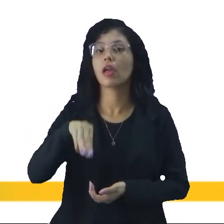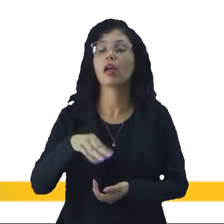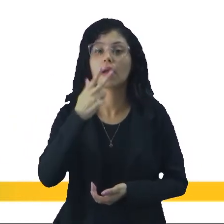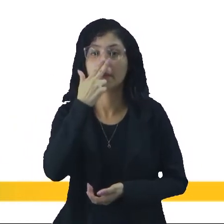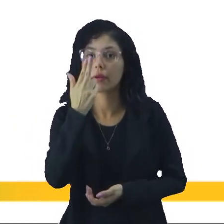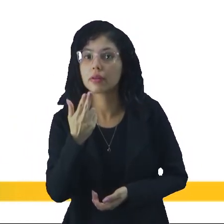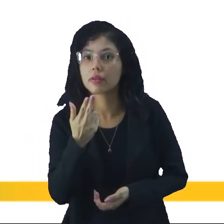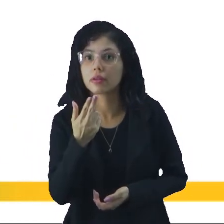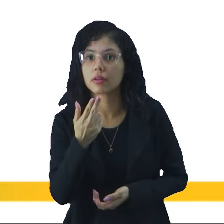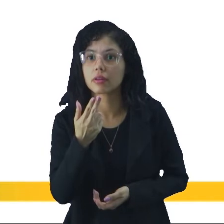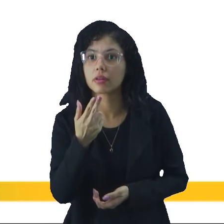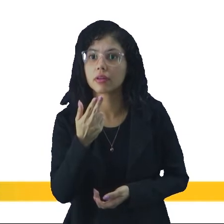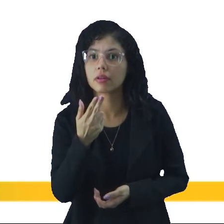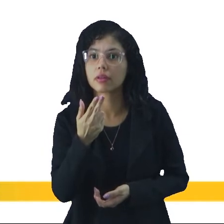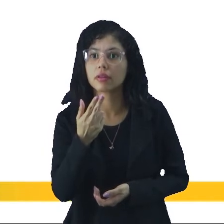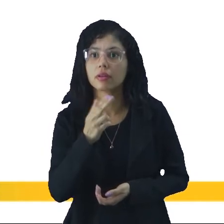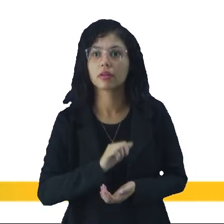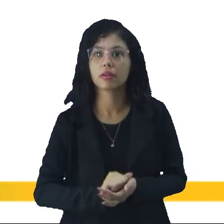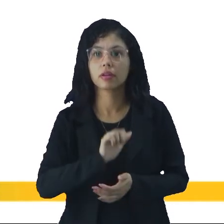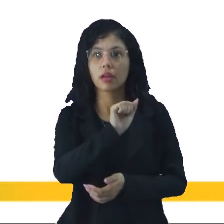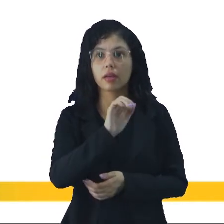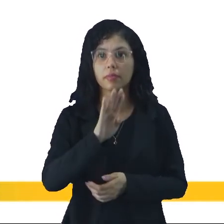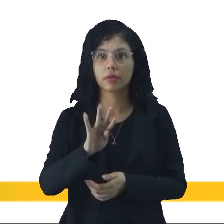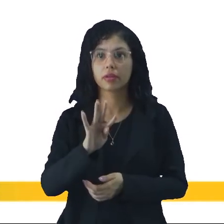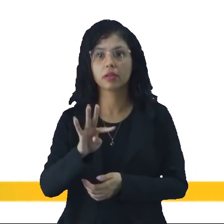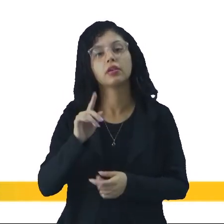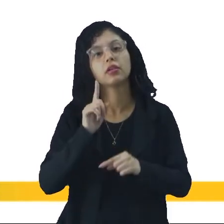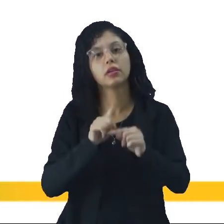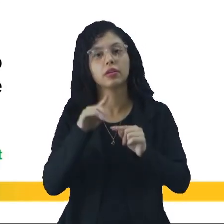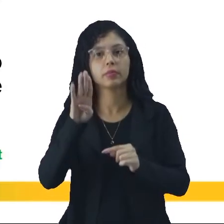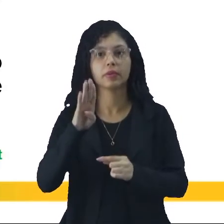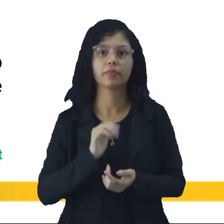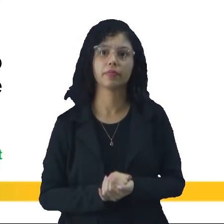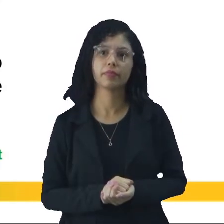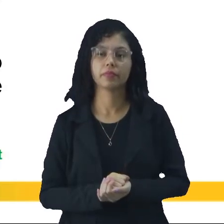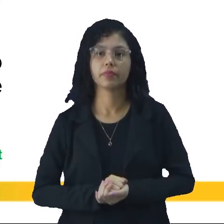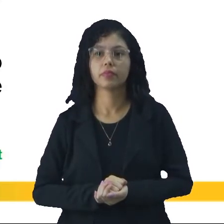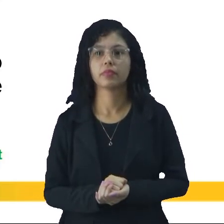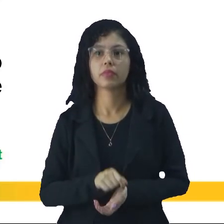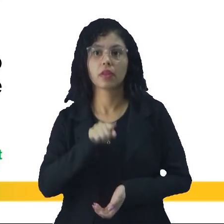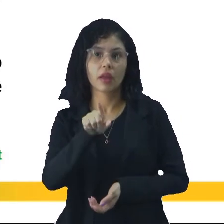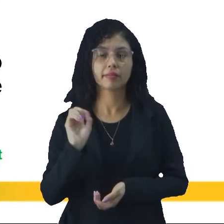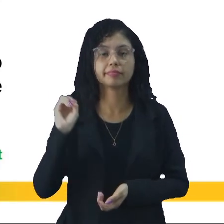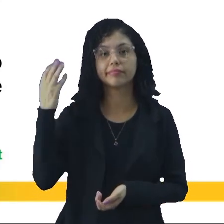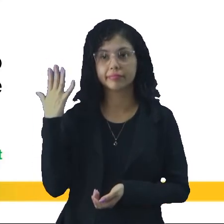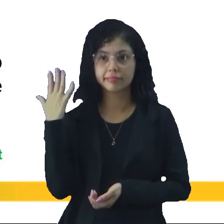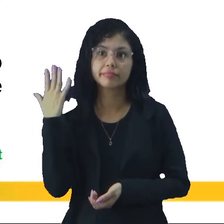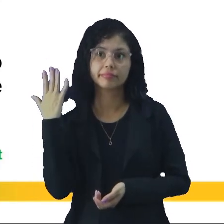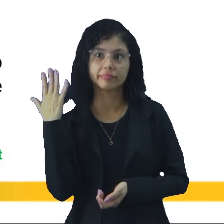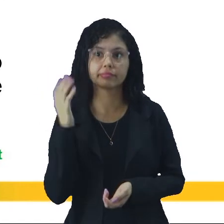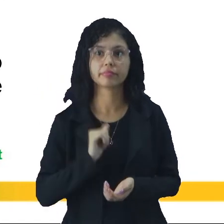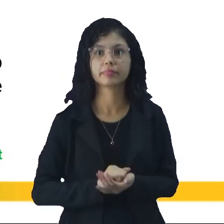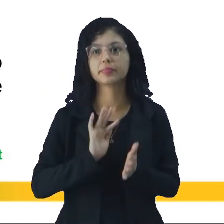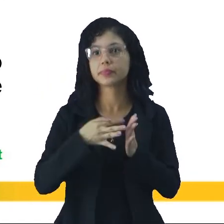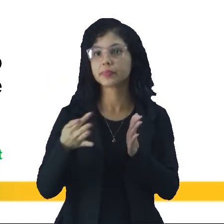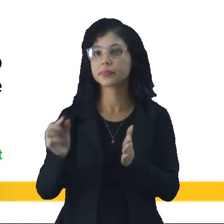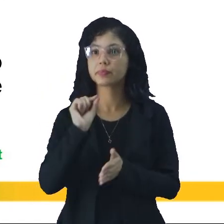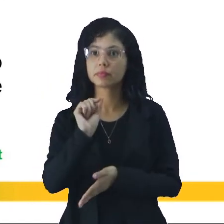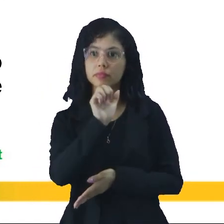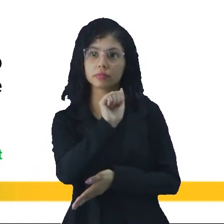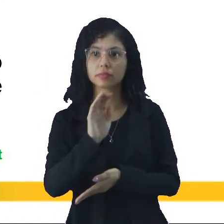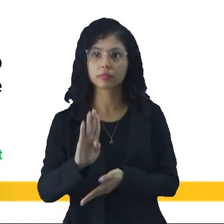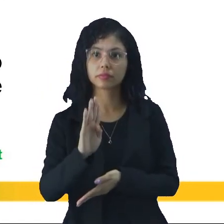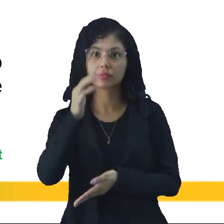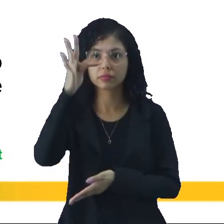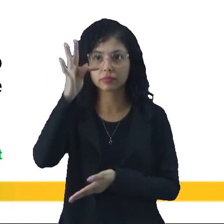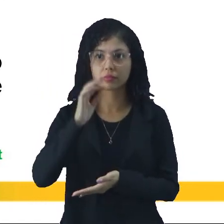que aparece no expoente, a variável? AB elevado a t. Então, nesse caso, ó, a função seria